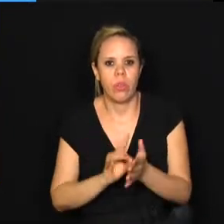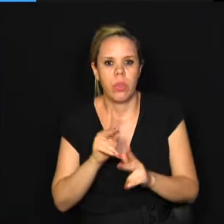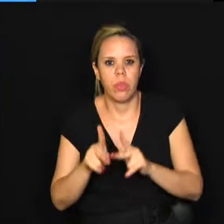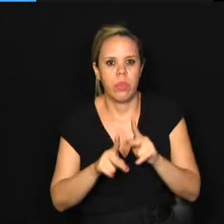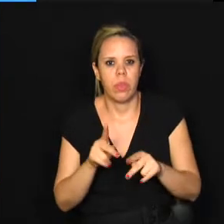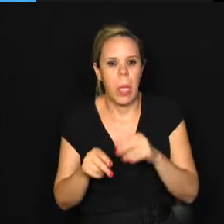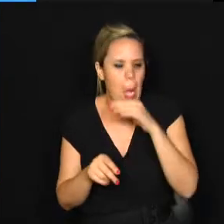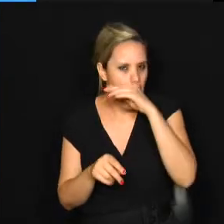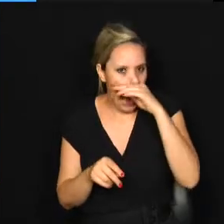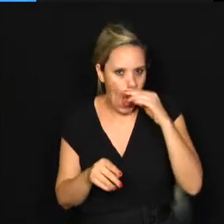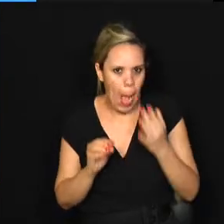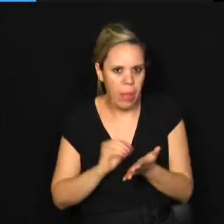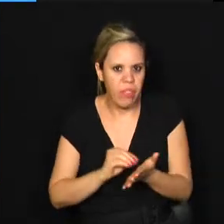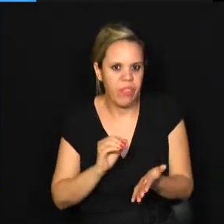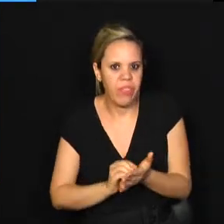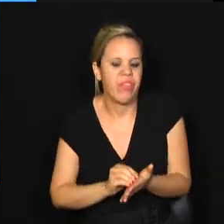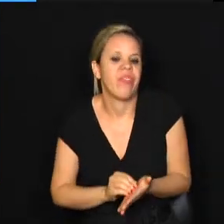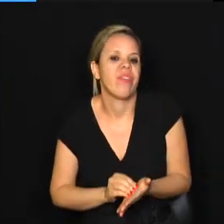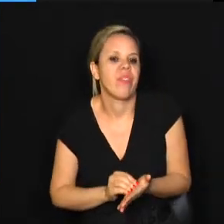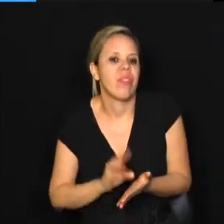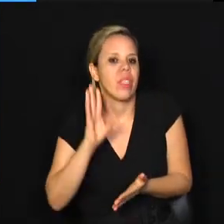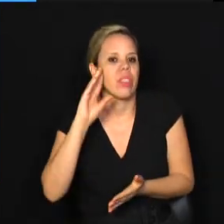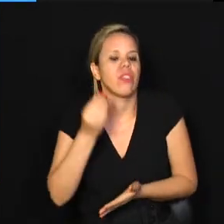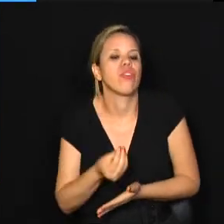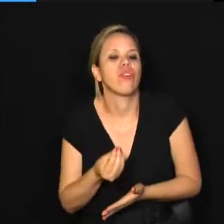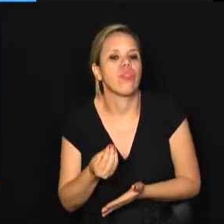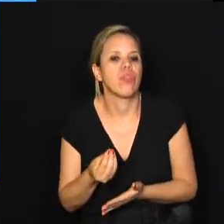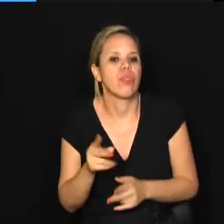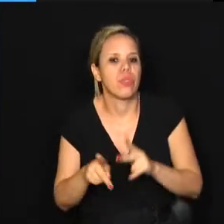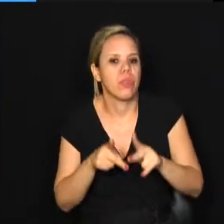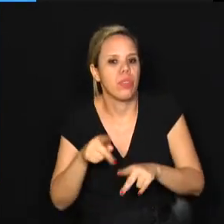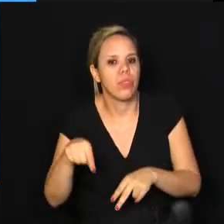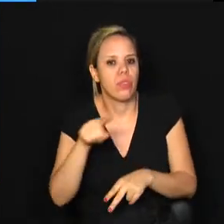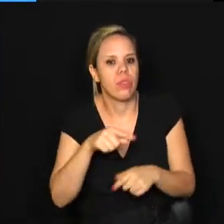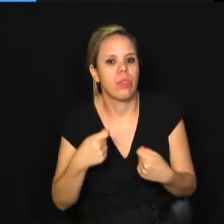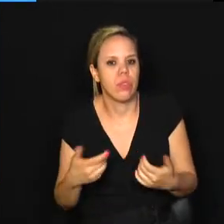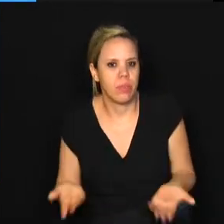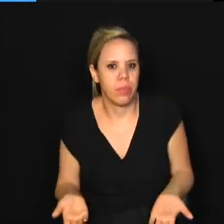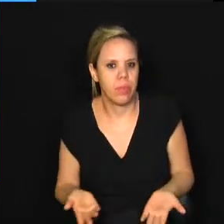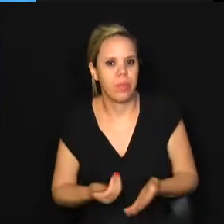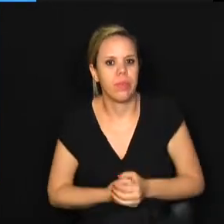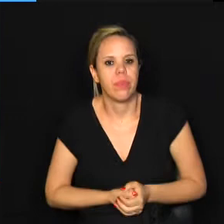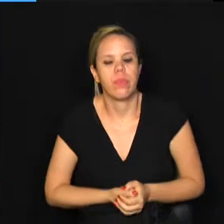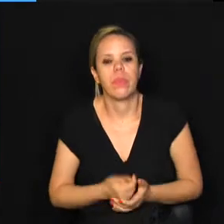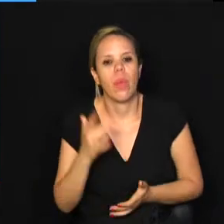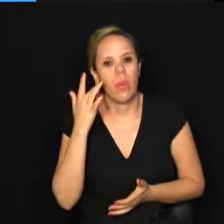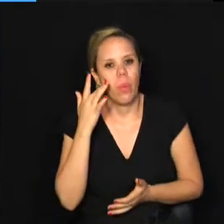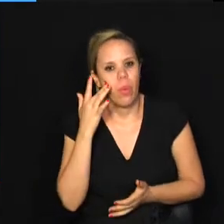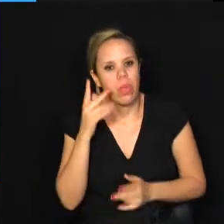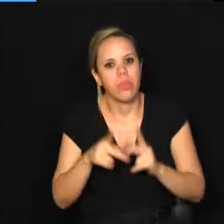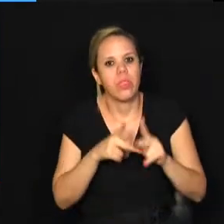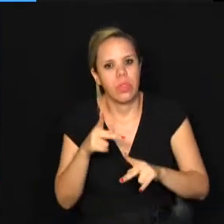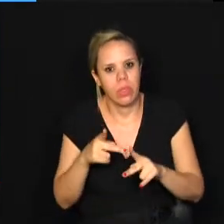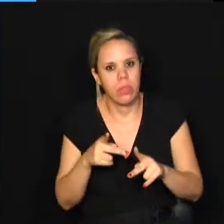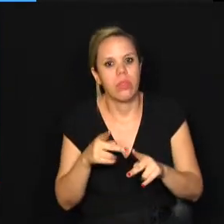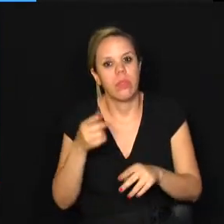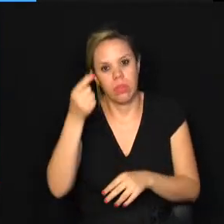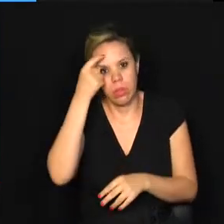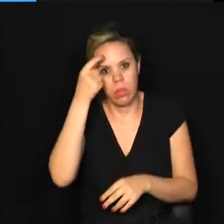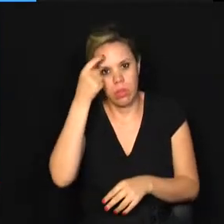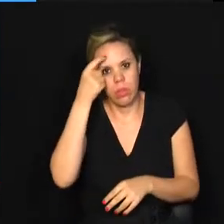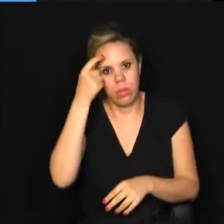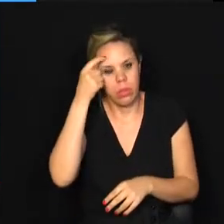população, é falta de entendimento da população nesse caso, né? Então, assim, eu acho que a população tem que estar mais ciente